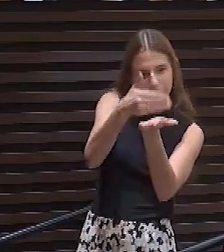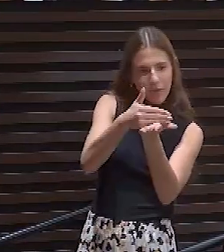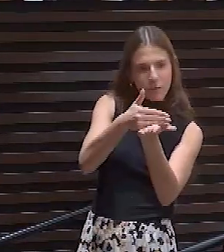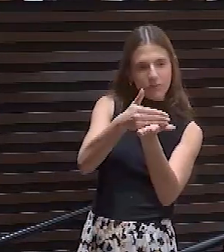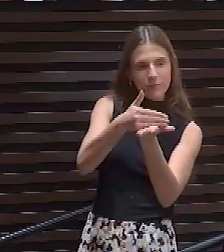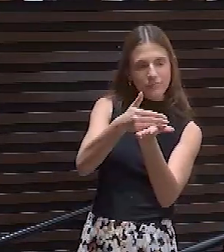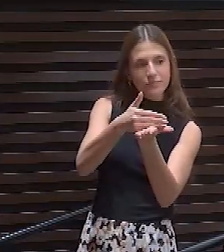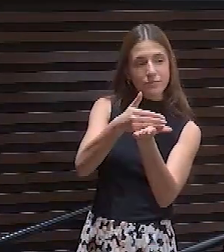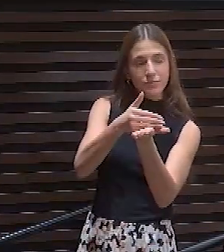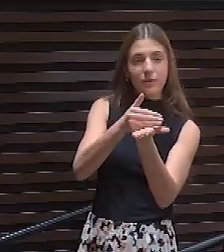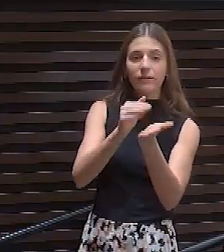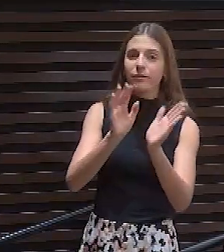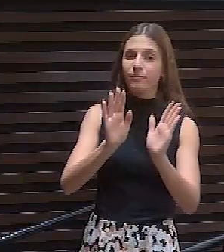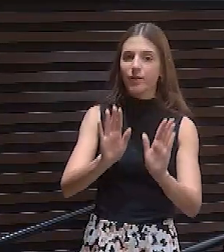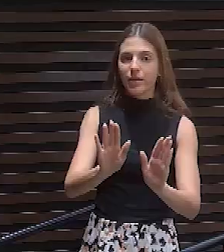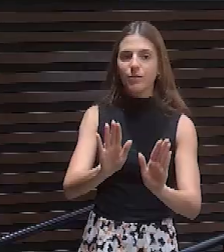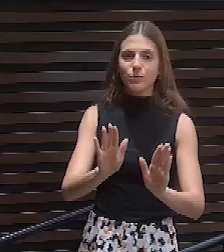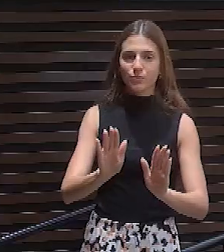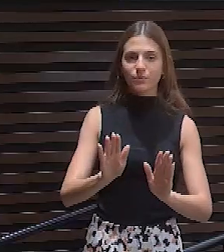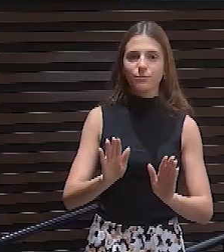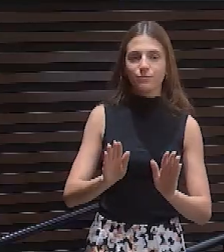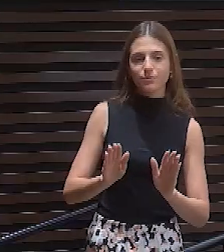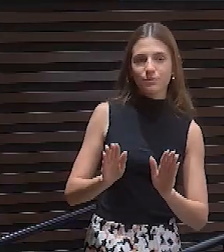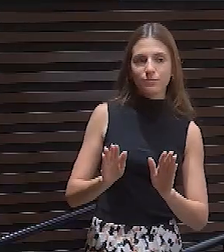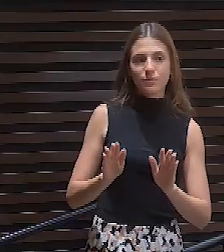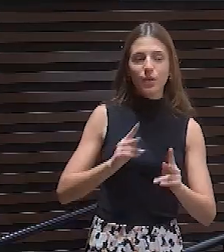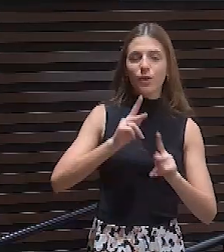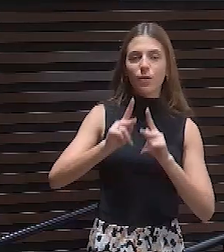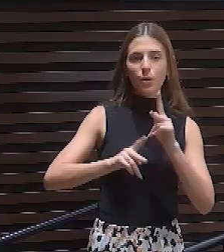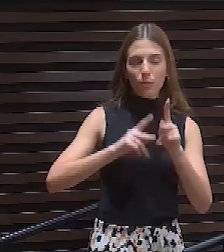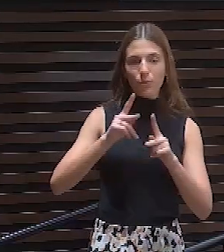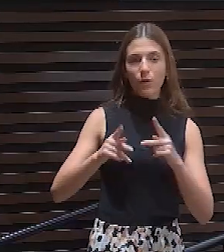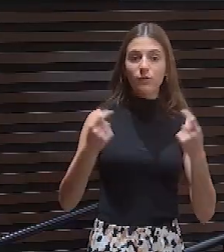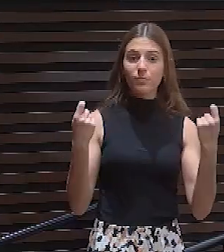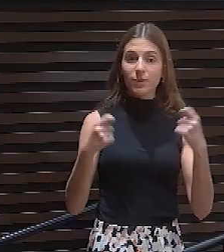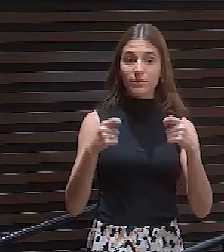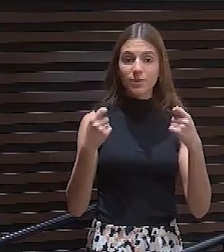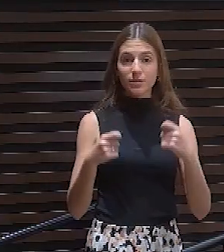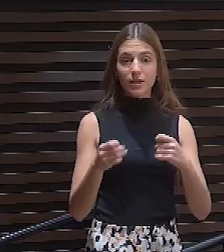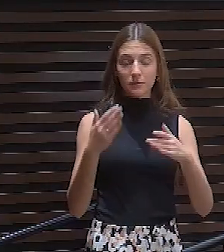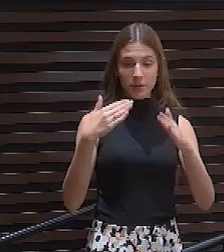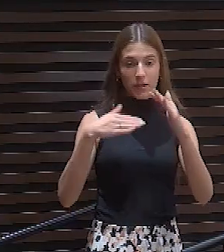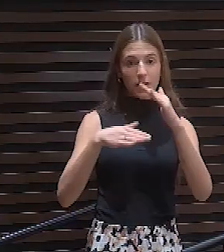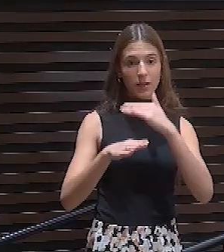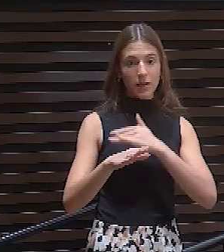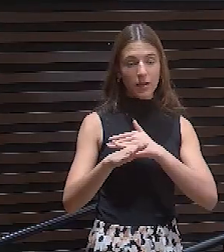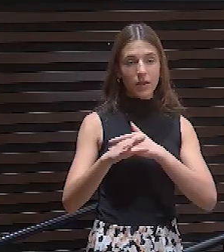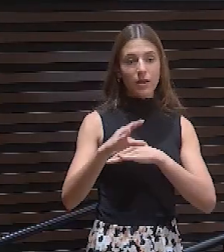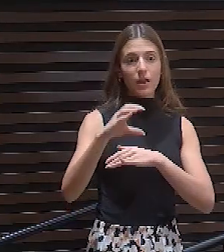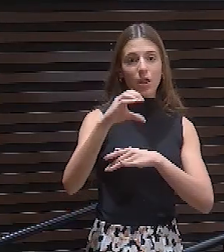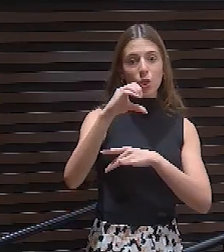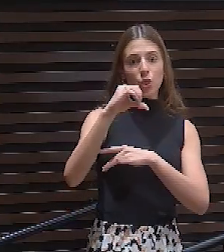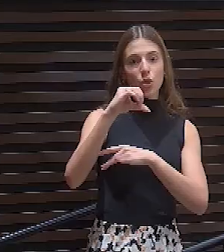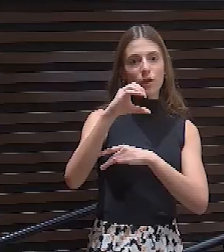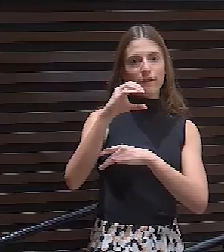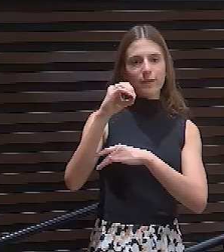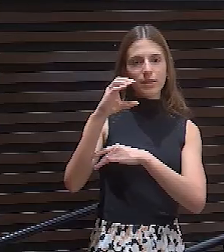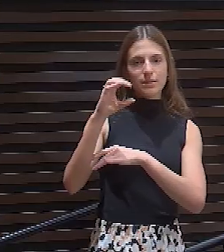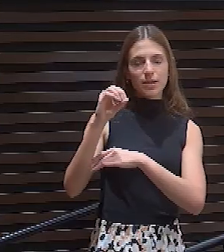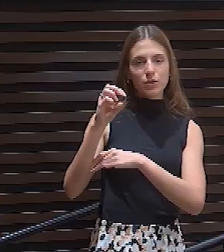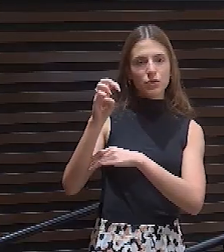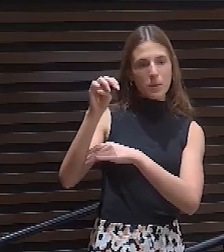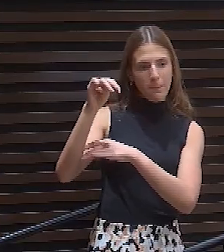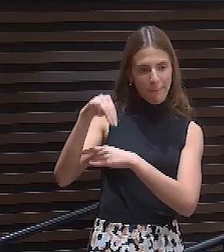E ficaram parados. E o povo tinha que passar a 900 metros